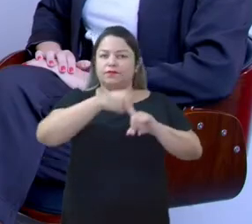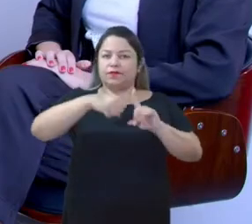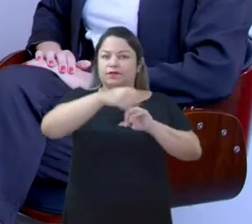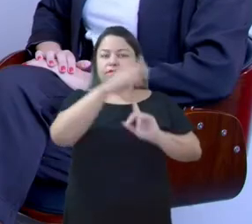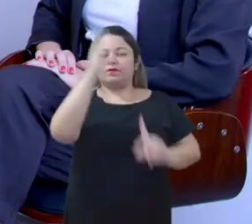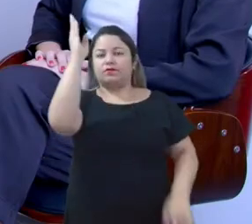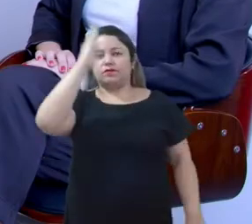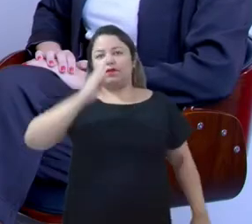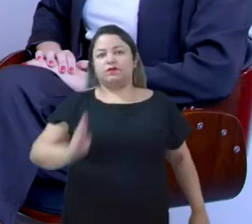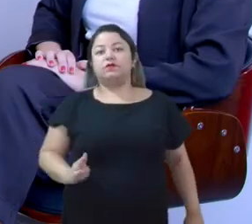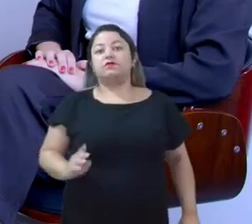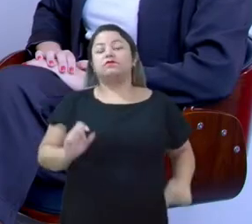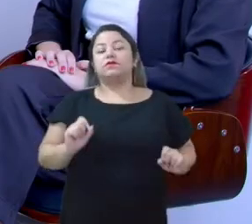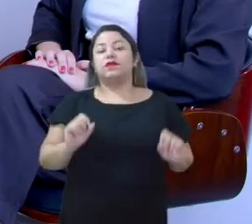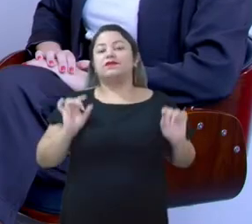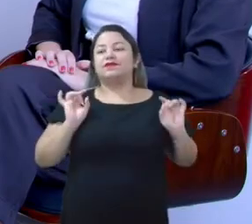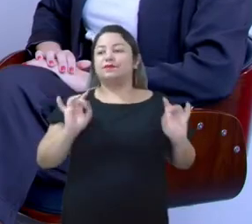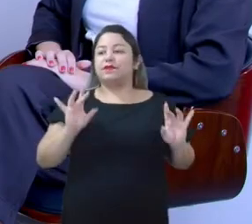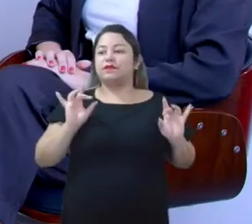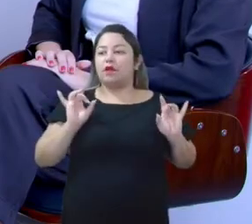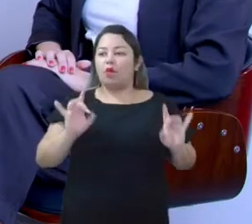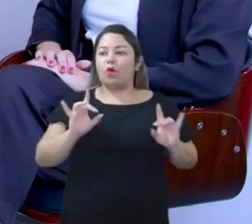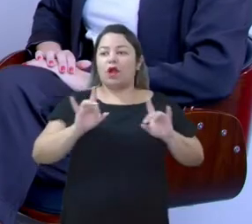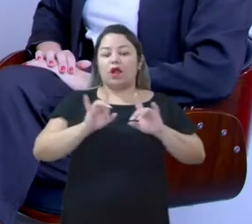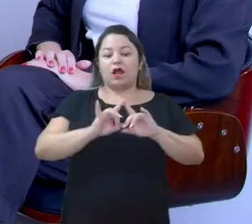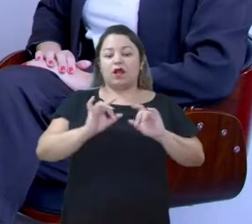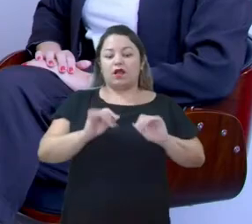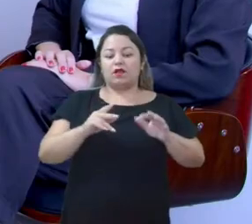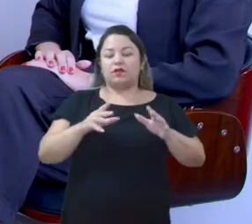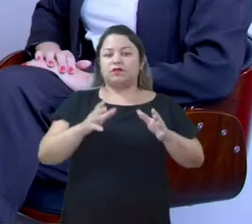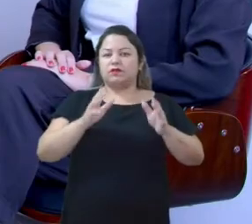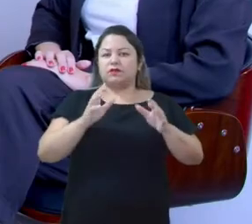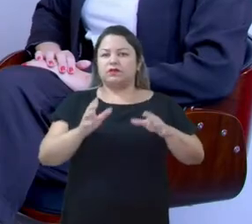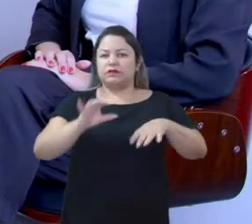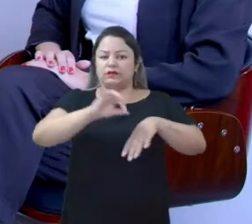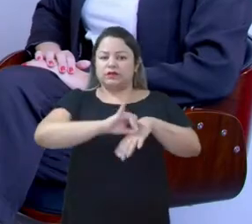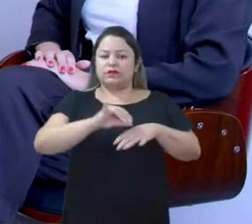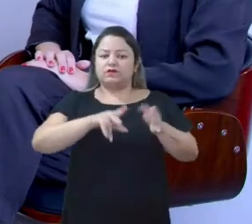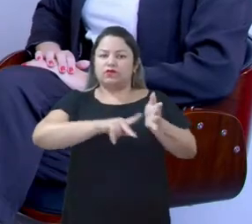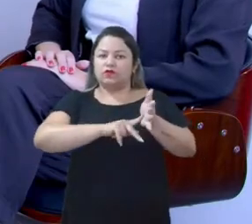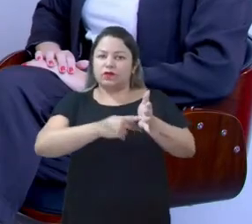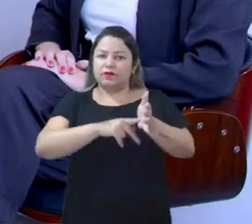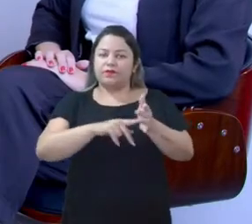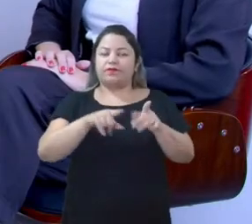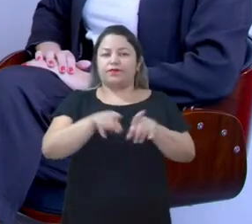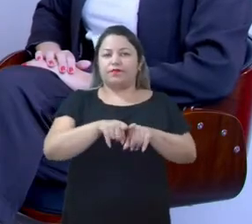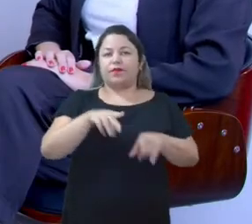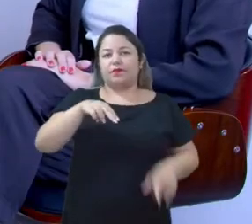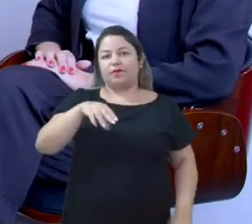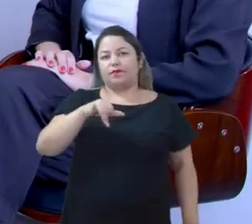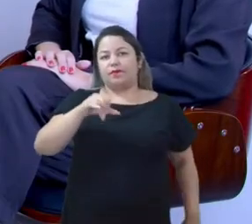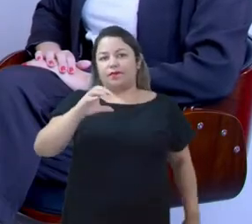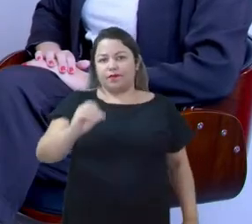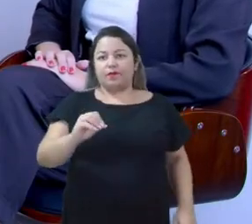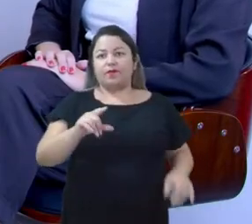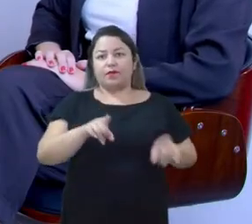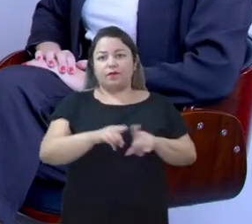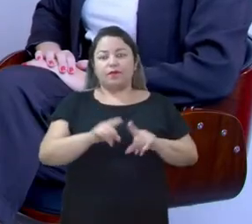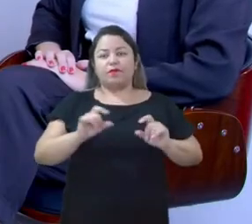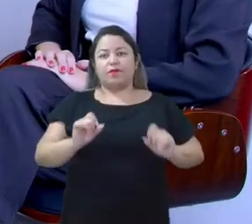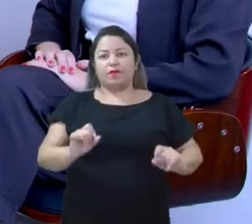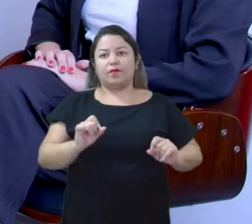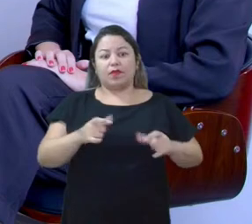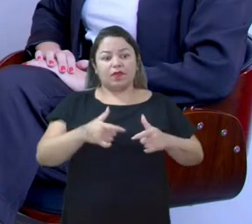brasileira, em especial com as centrais sindicais. Nós fizemos em maio uma frente parlamentar